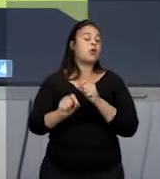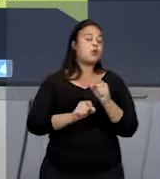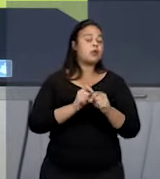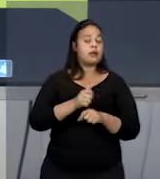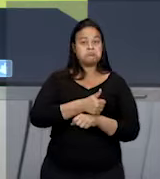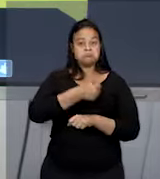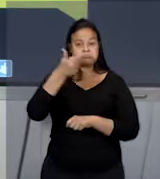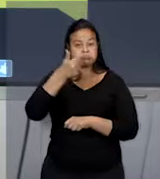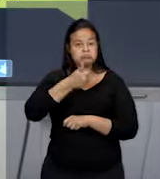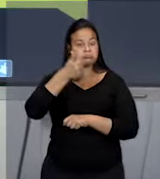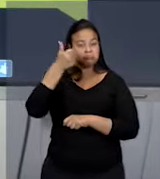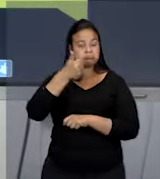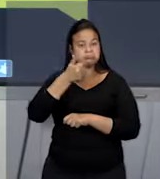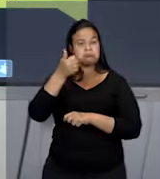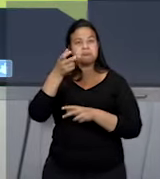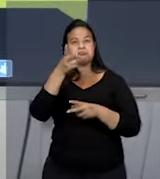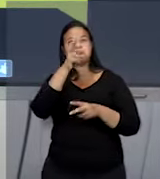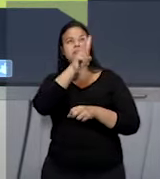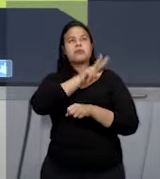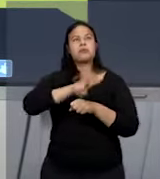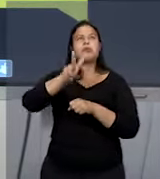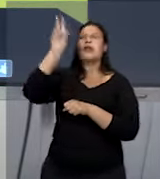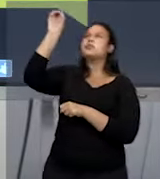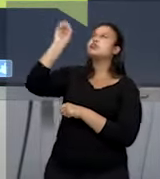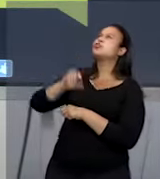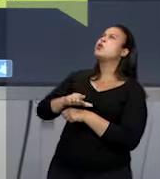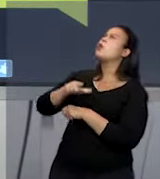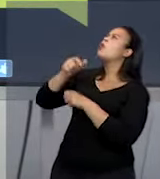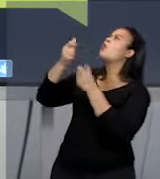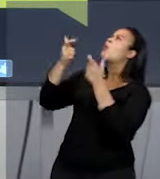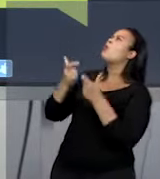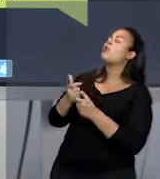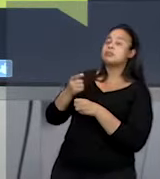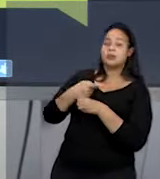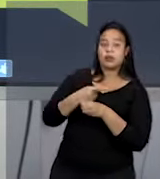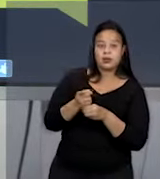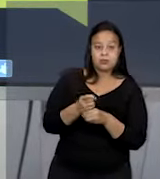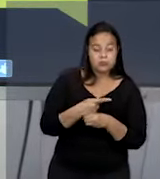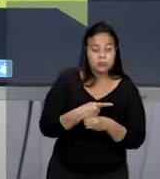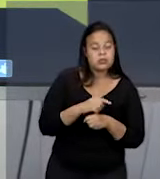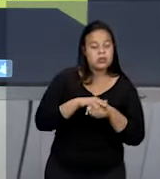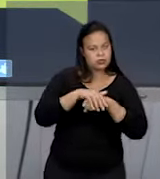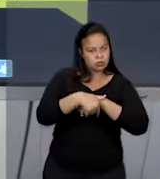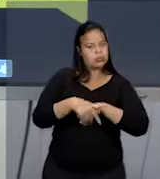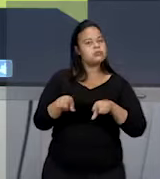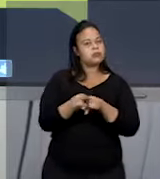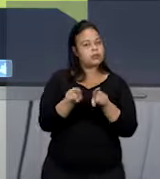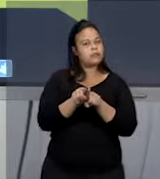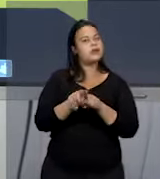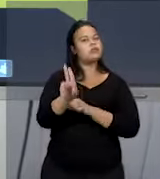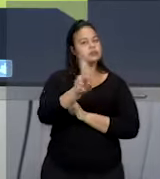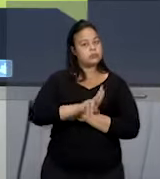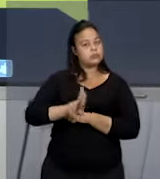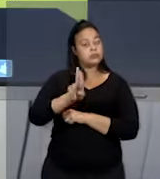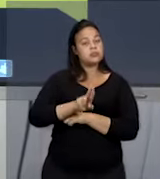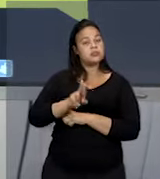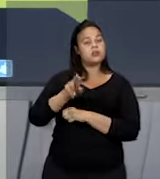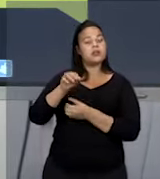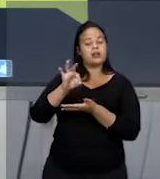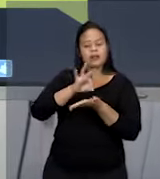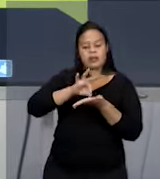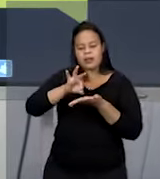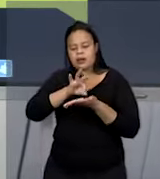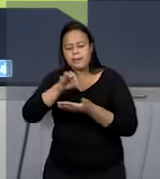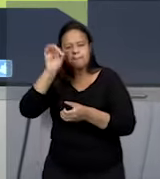não precisa olhar durante o dia, como o sol, a bússola vai funcionar à noite também. E ele vai te dar uma referência